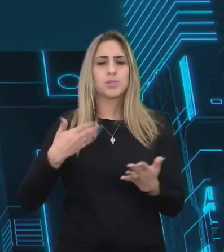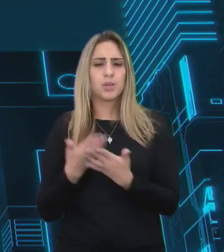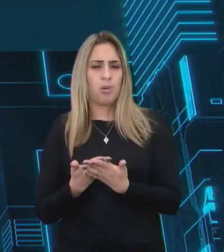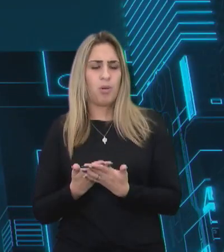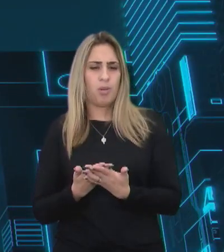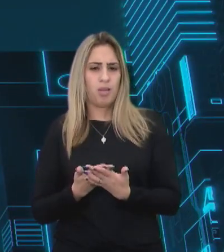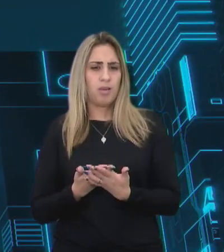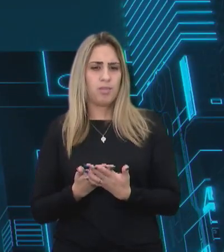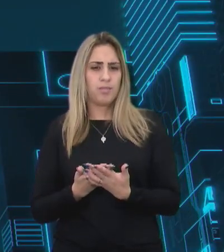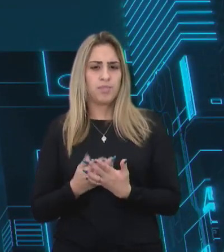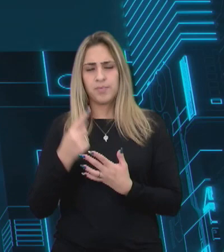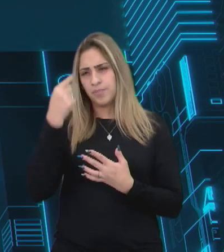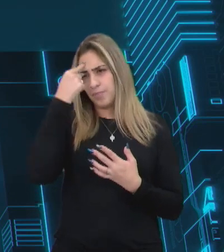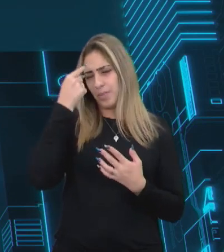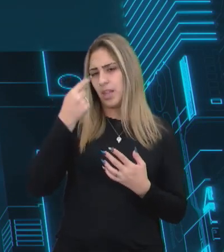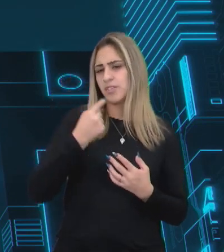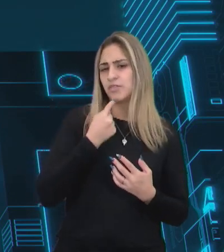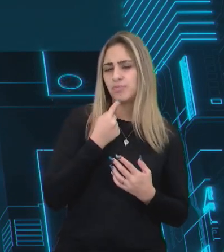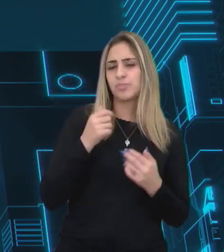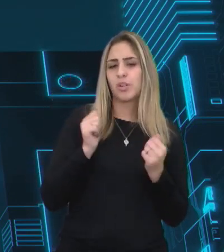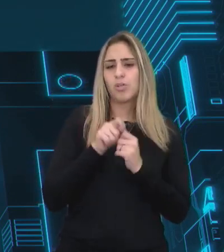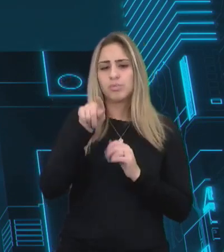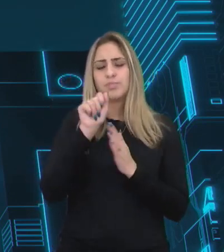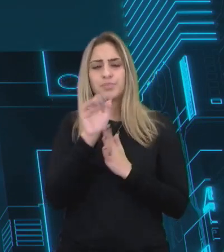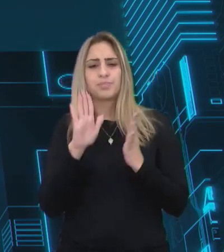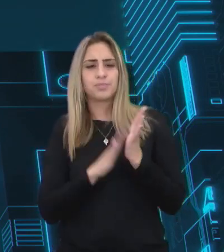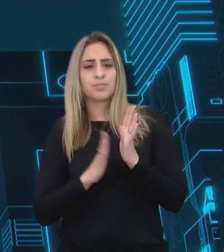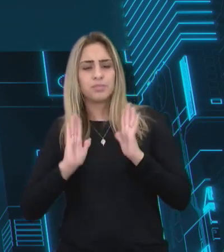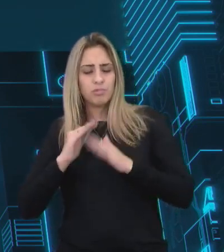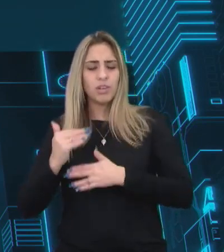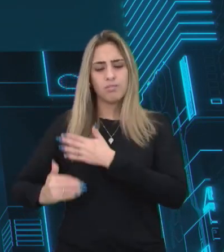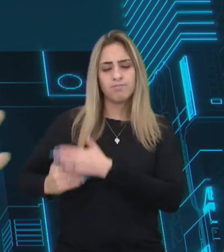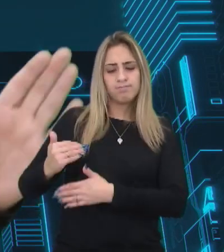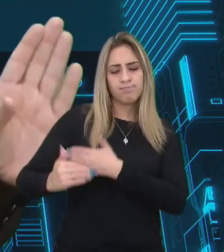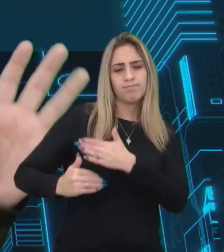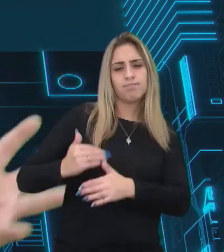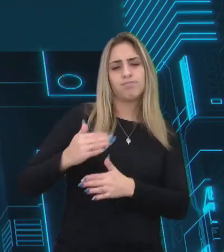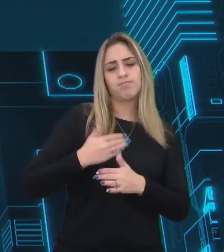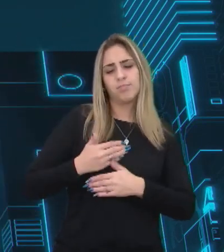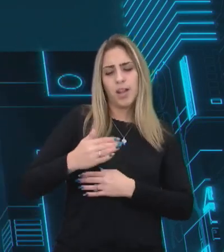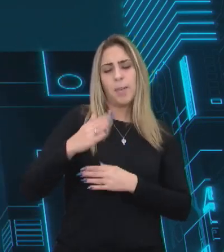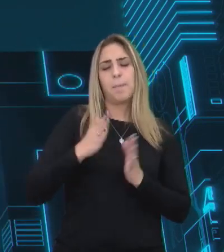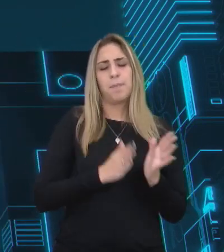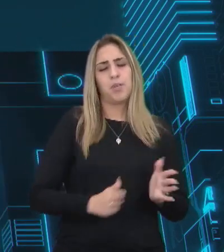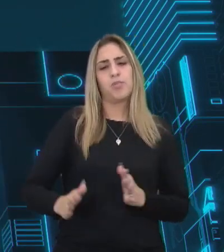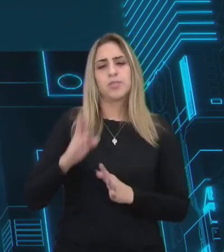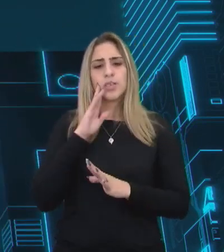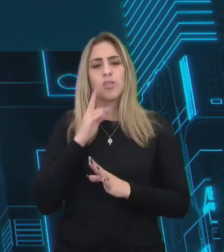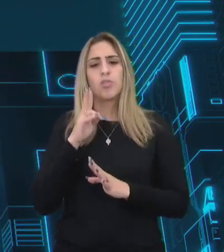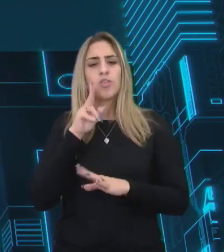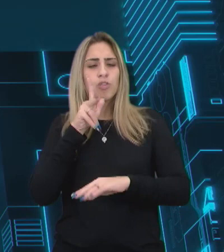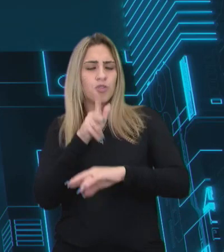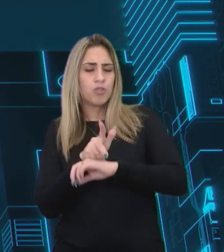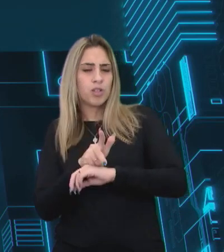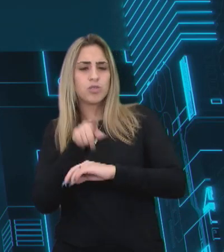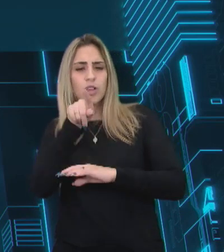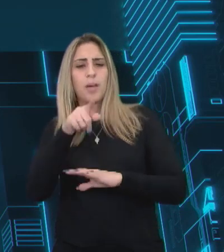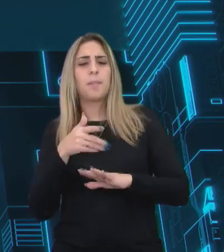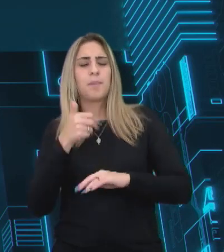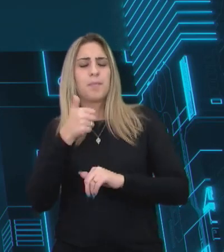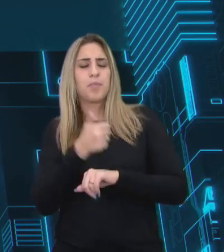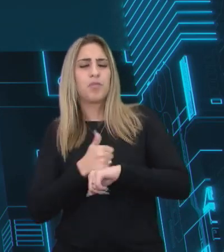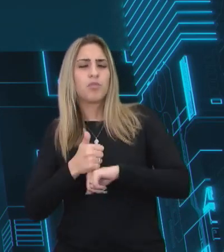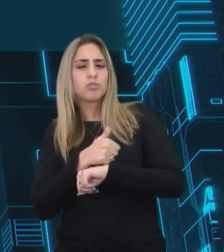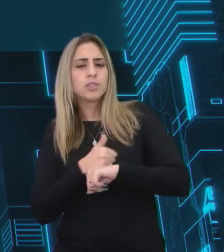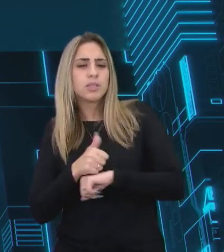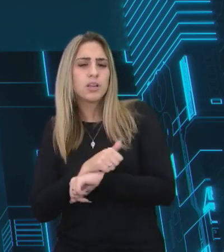se identifica com essas atividades e que já desenvolveu até ao longo dessa produção do videoclipe essa profissão, né, ou